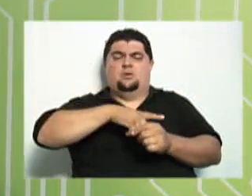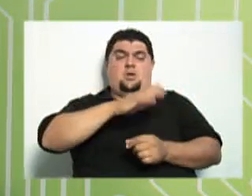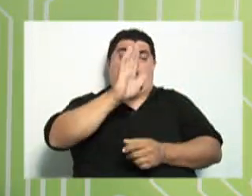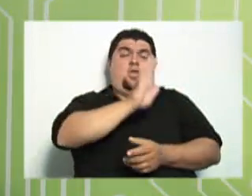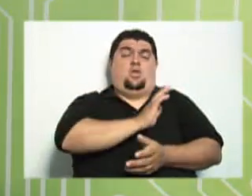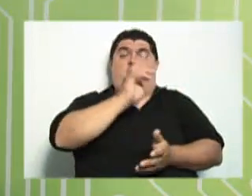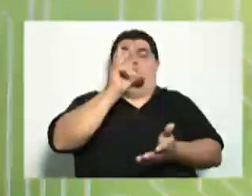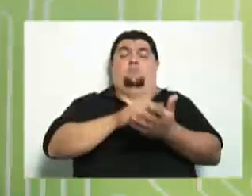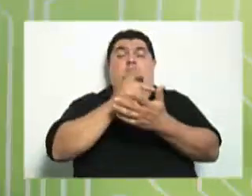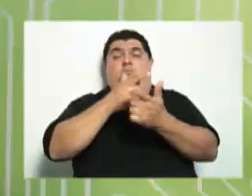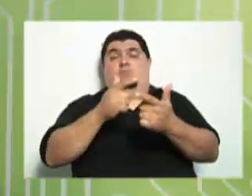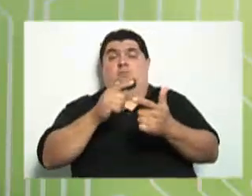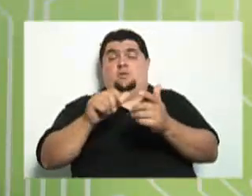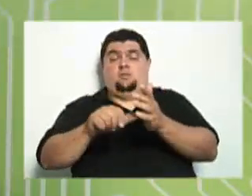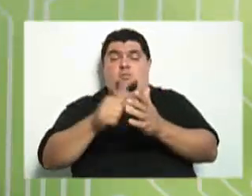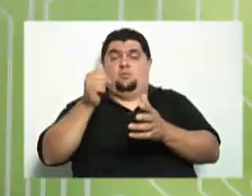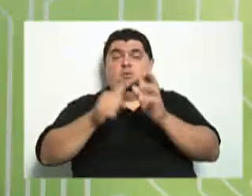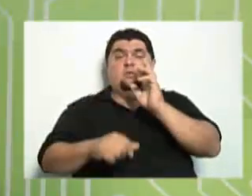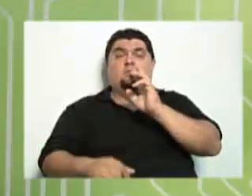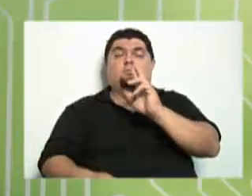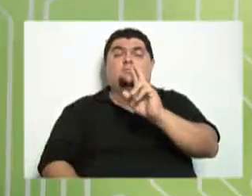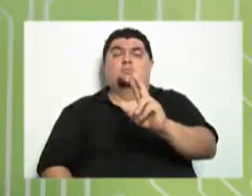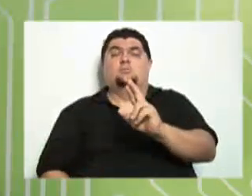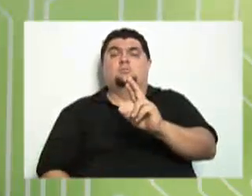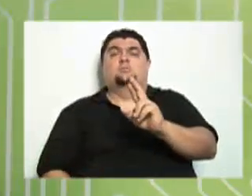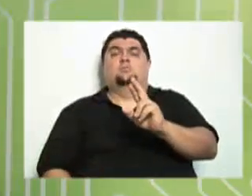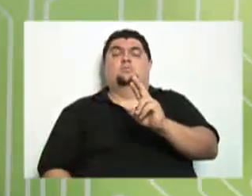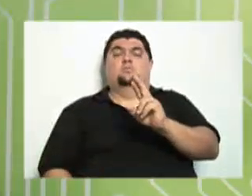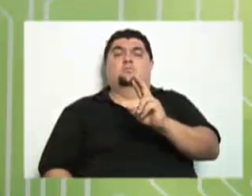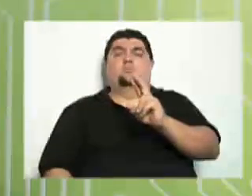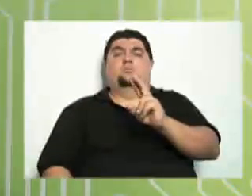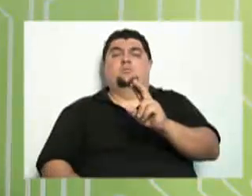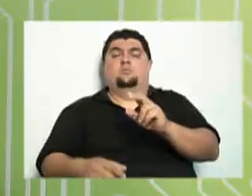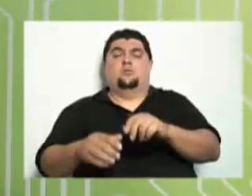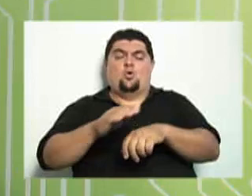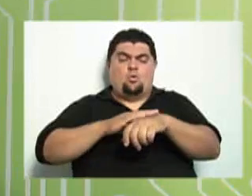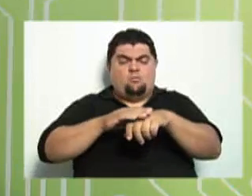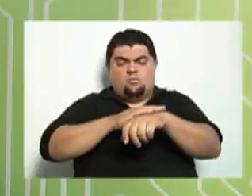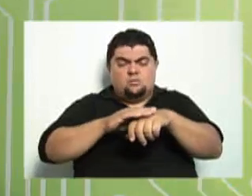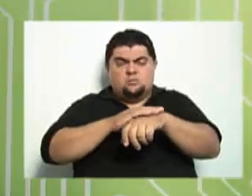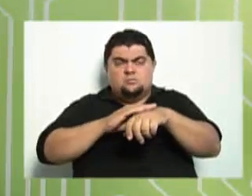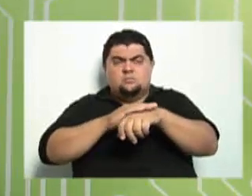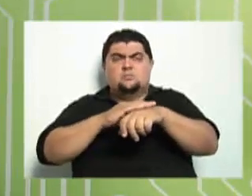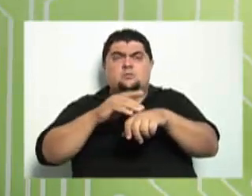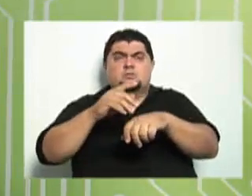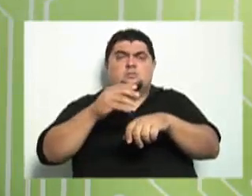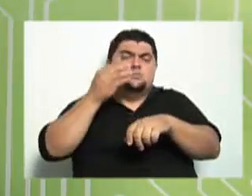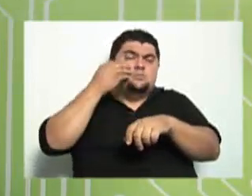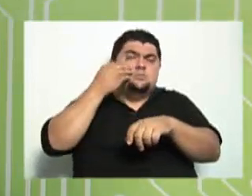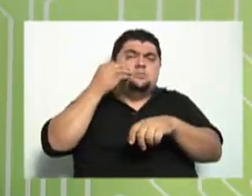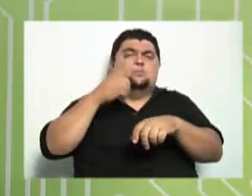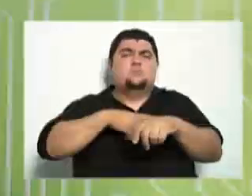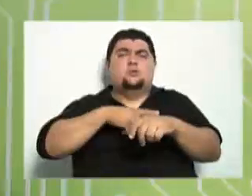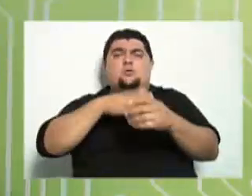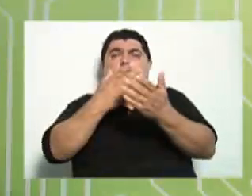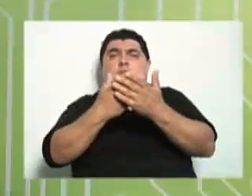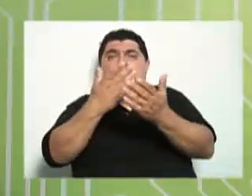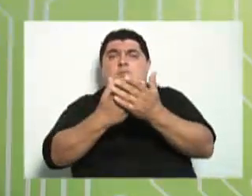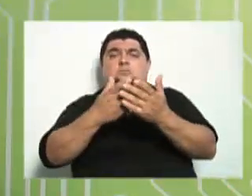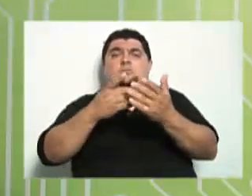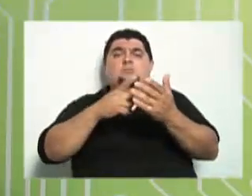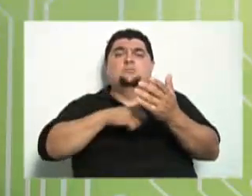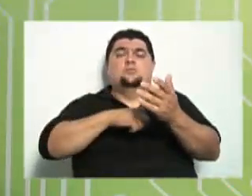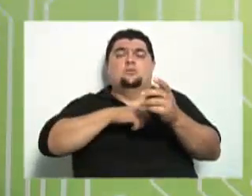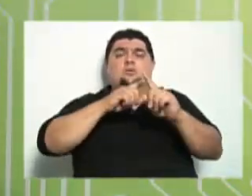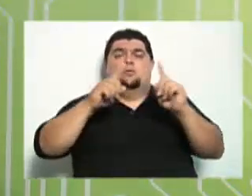ricas. Essa é uma primeira resposta que muitas pessoas na sociedade discutiram antes da economia. E a economia vai fazer um estudo muito grande